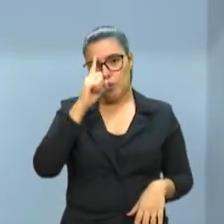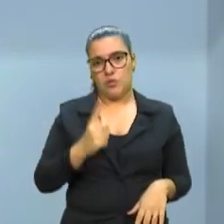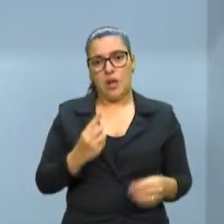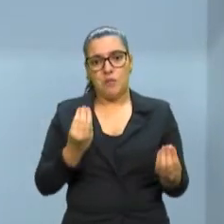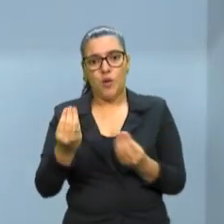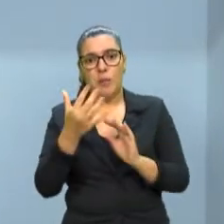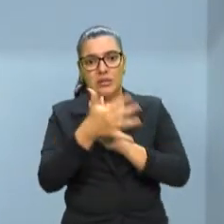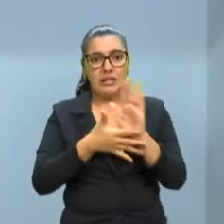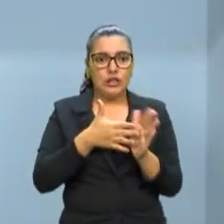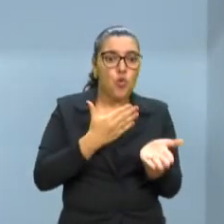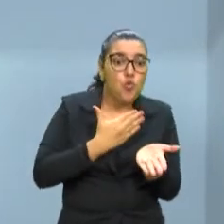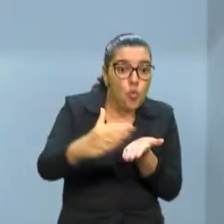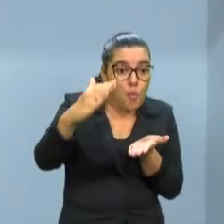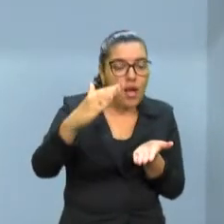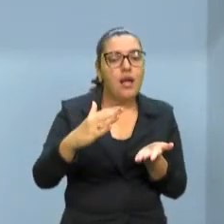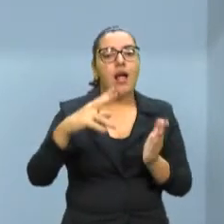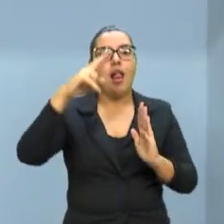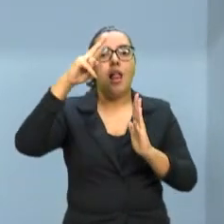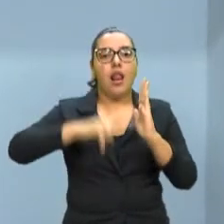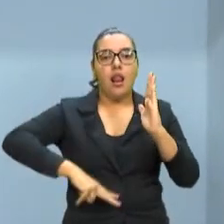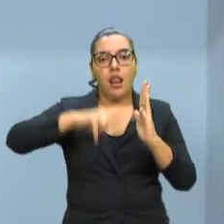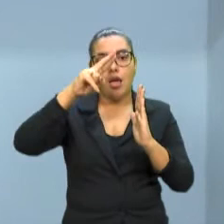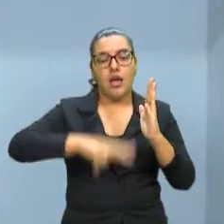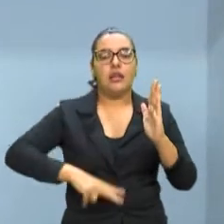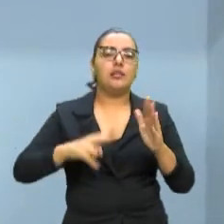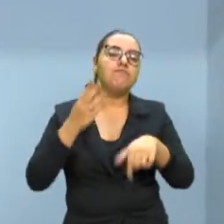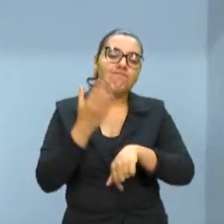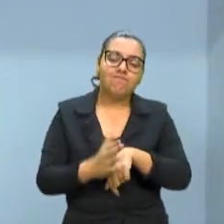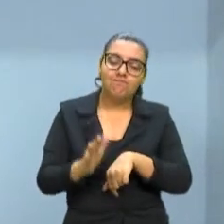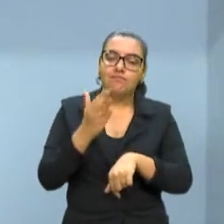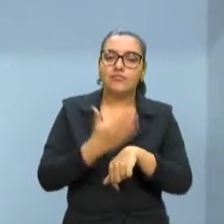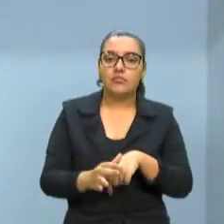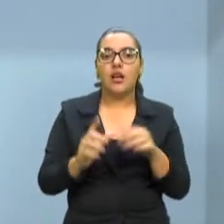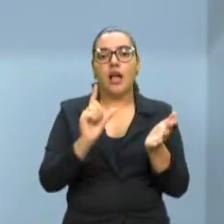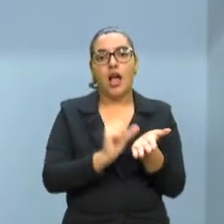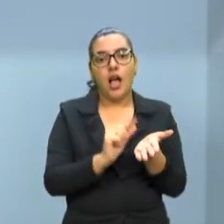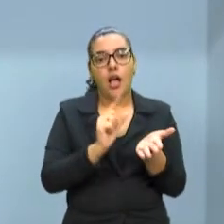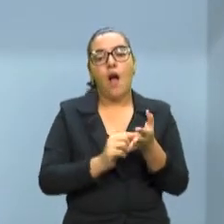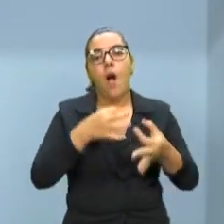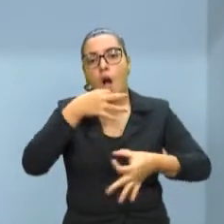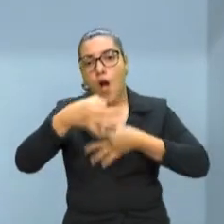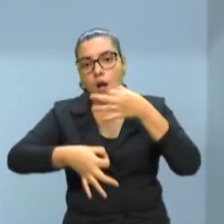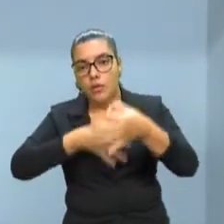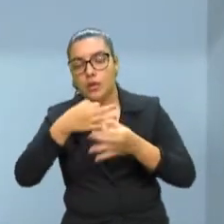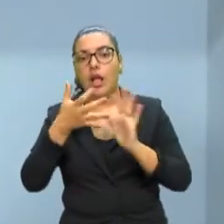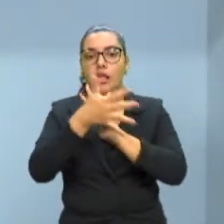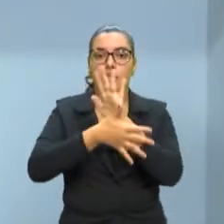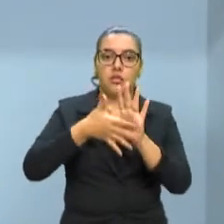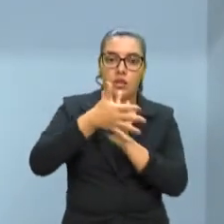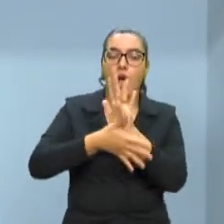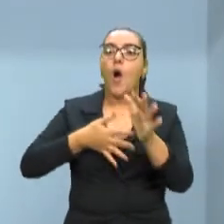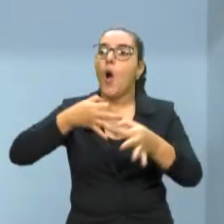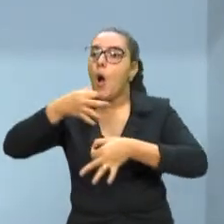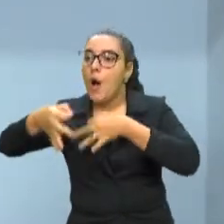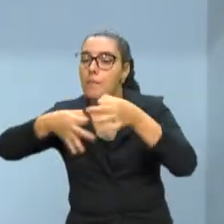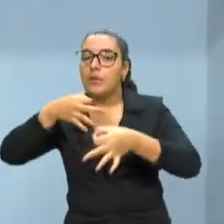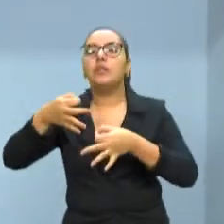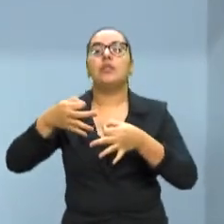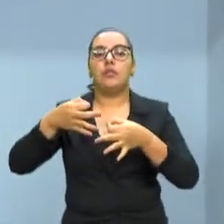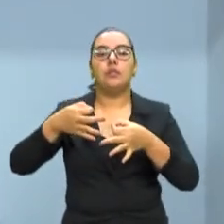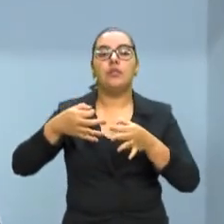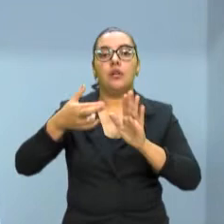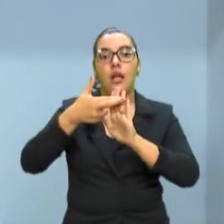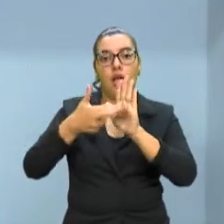texto. Leia com mais frequência artigos de opinião e textos opinativos escritos na norma